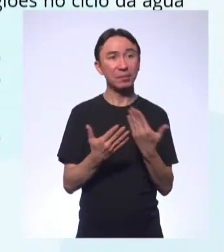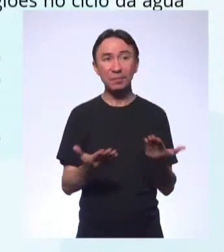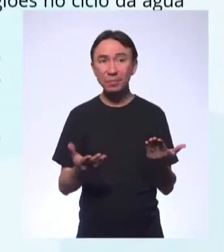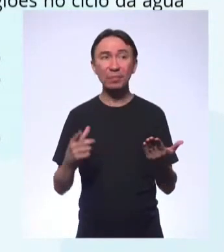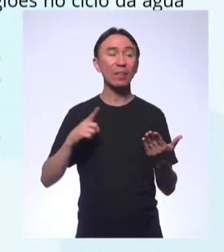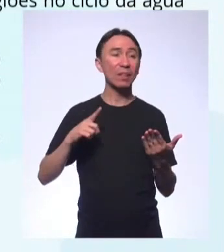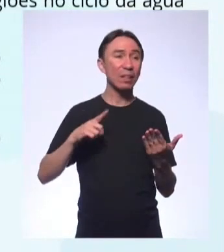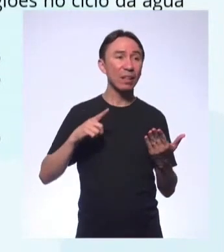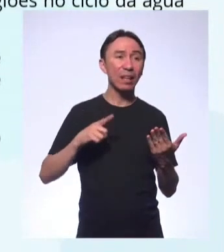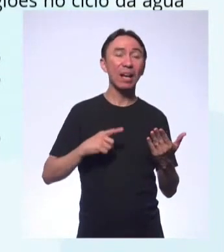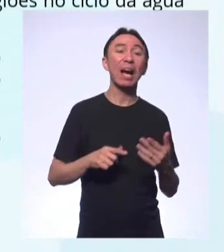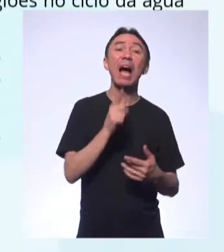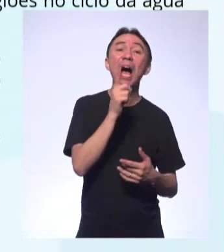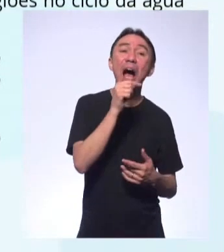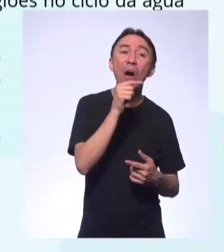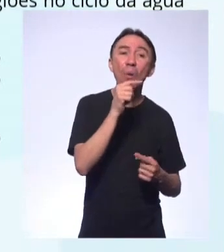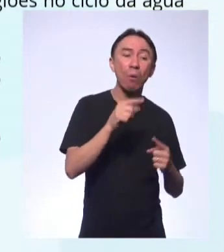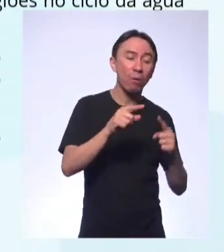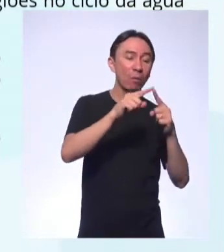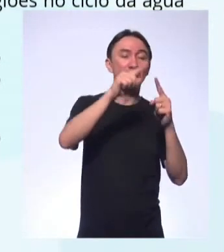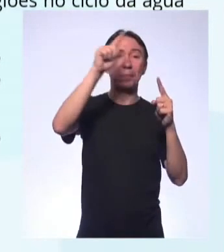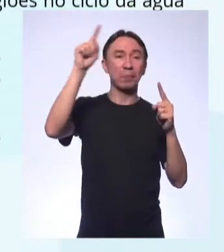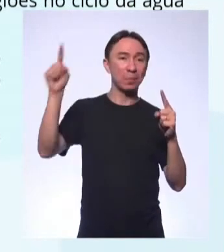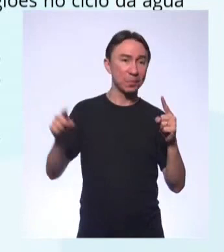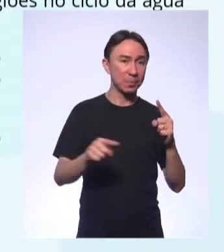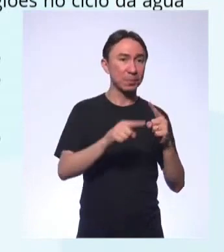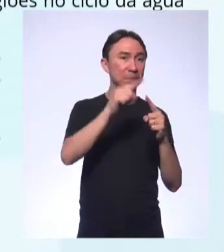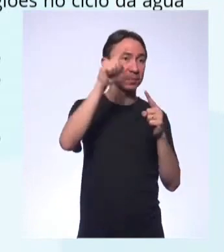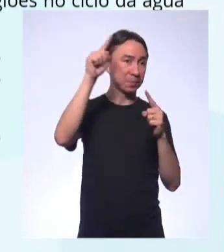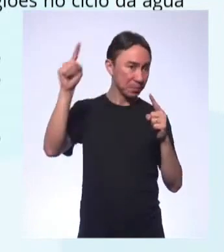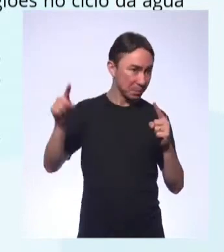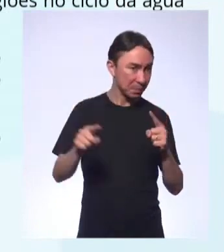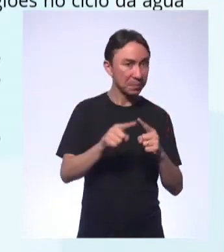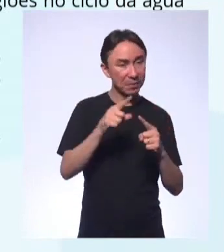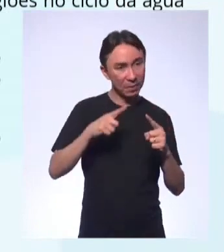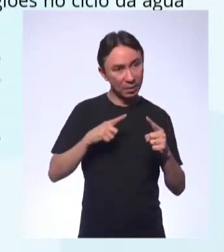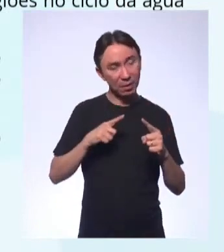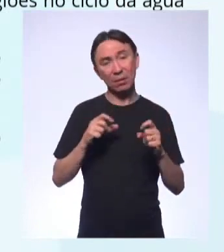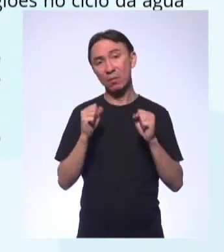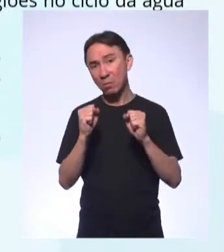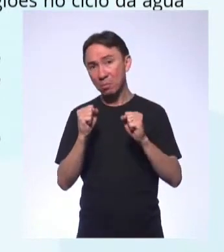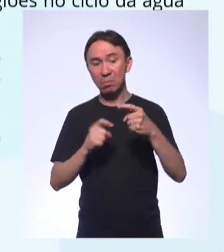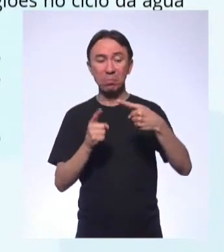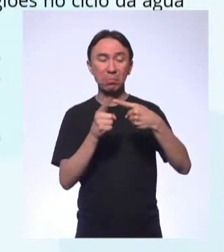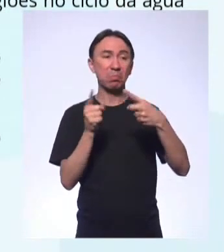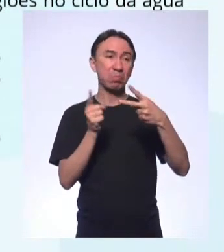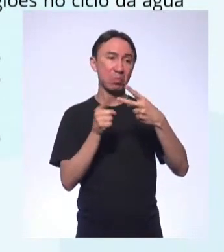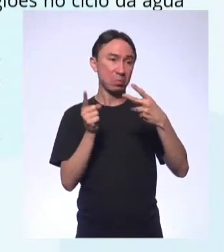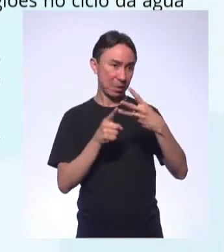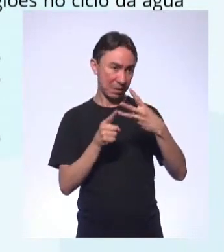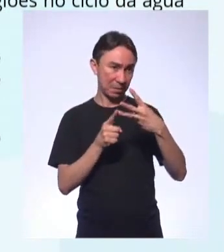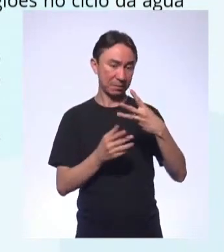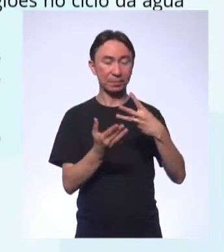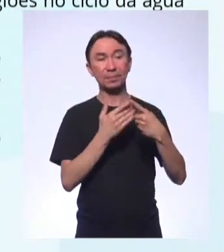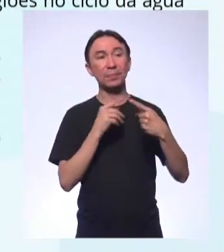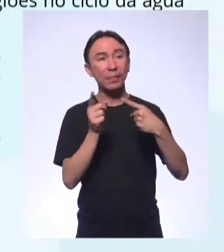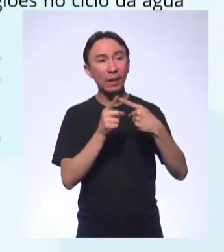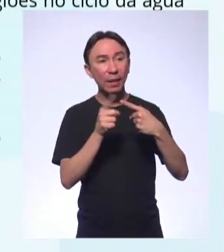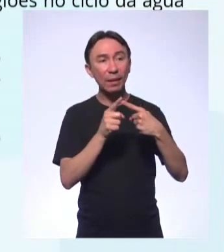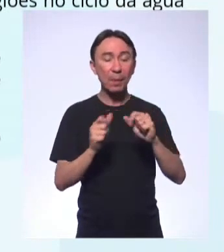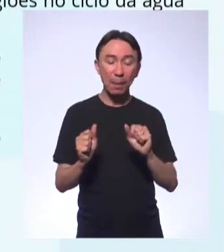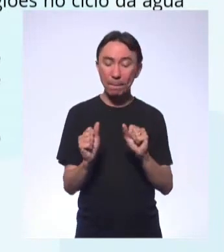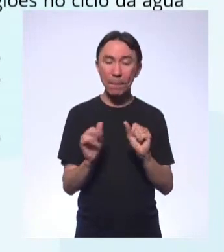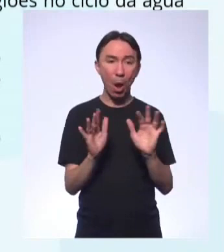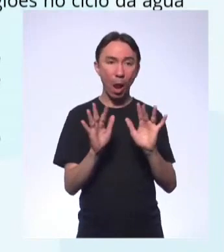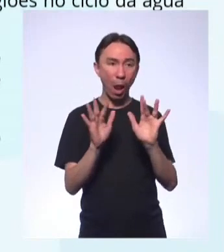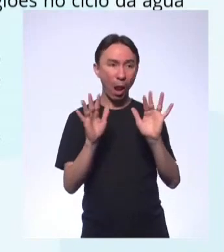Portanto, esse ciclo da água, ele ocorre de três maneiras, ou três processos: a evaporação, a